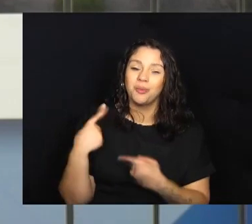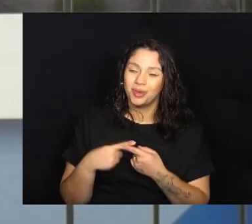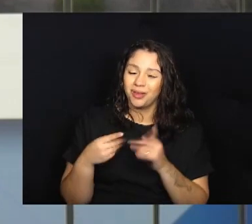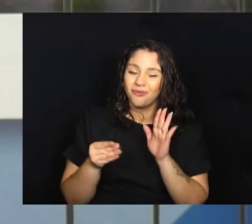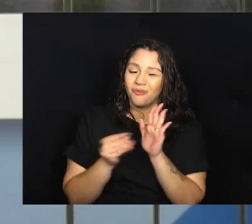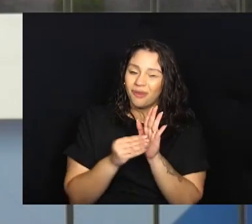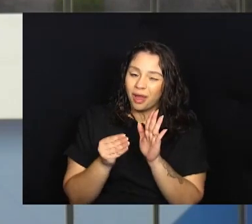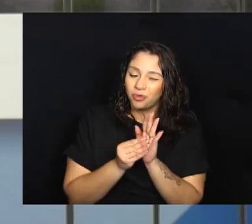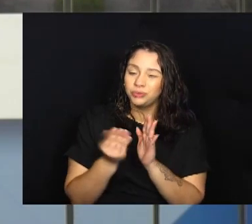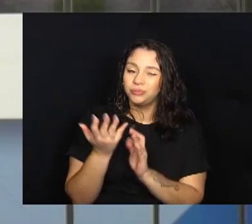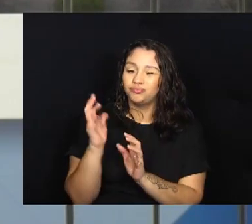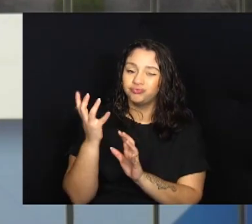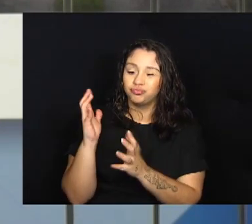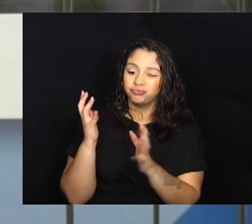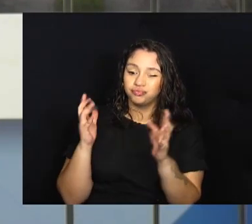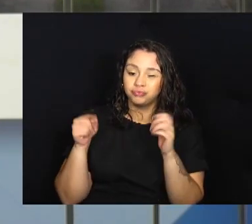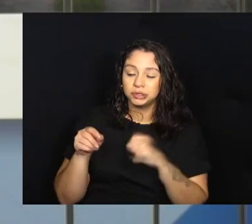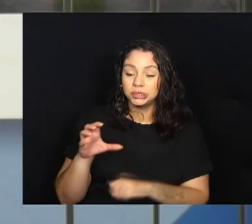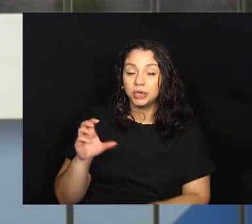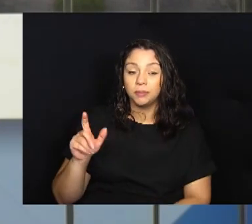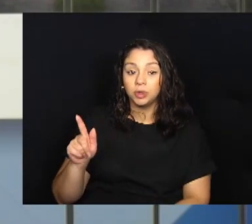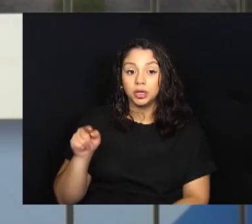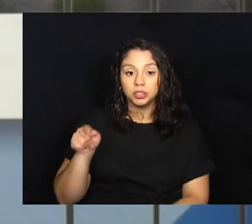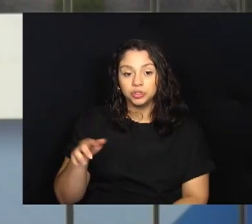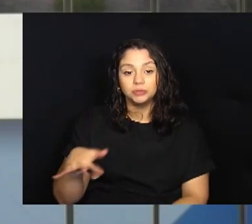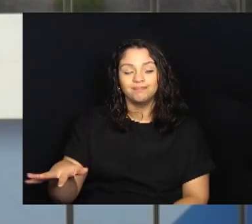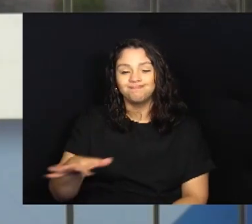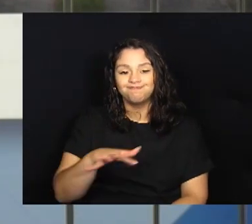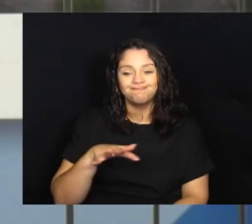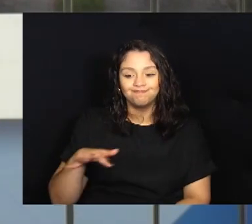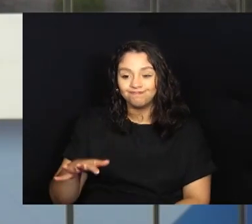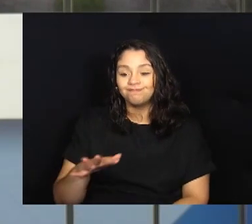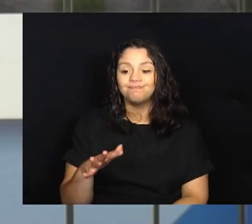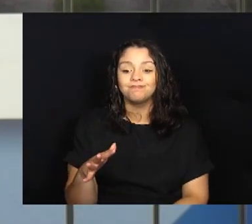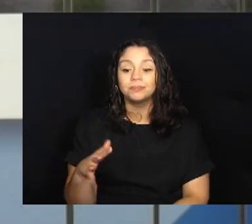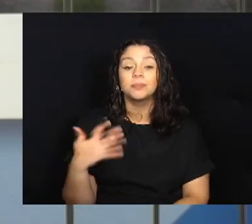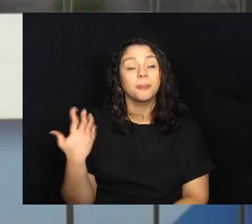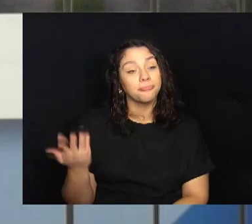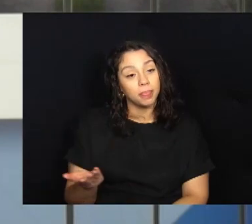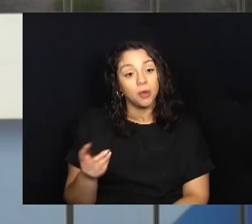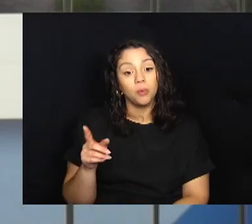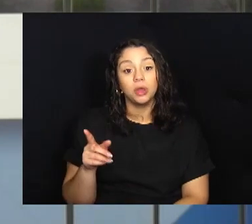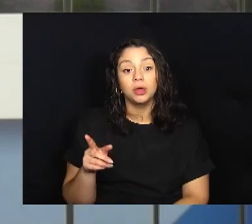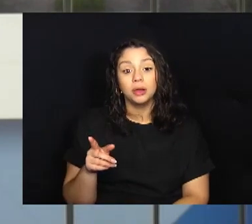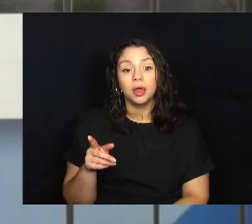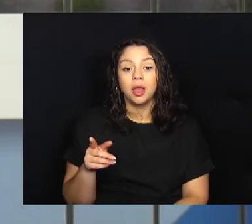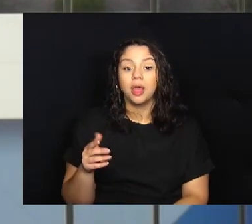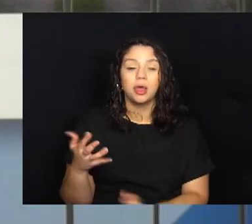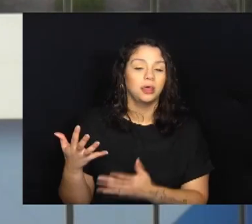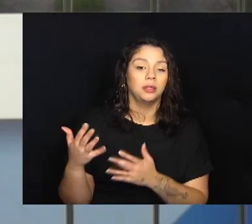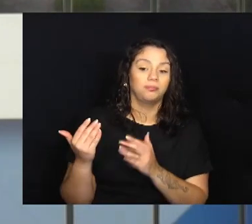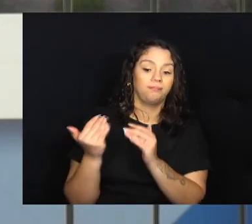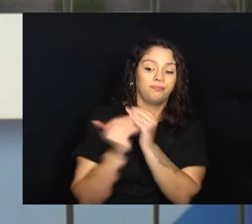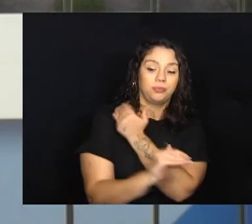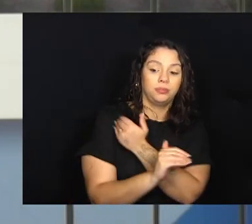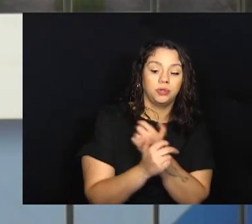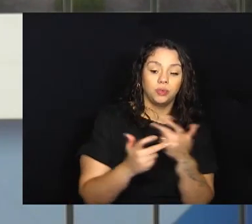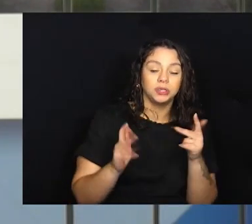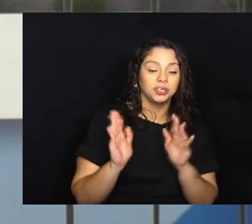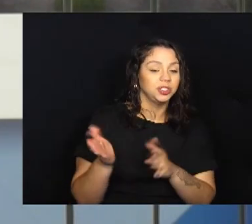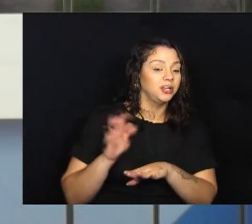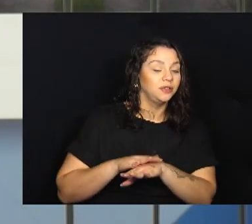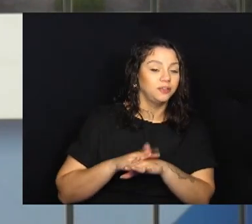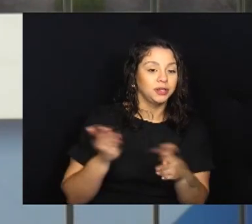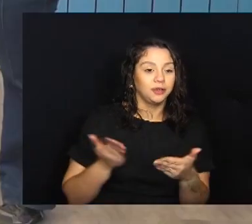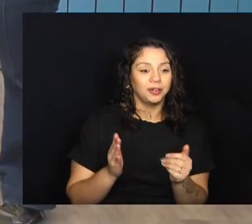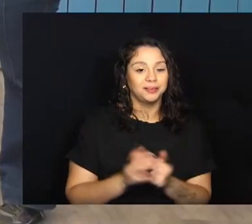de arborização urbana, né? Então, é ir na contramão do que tem sido feito.